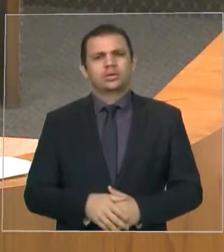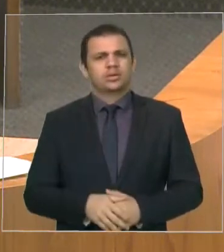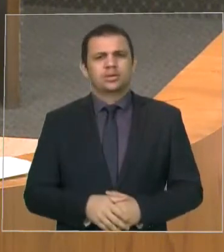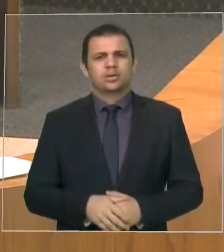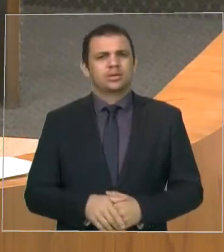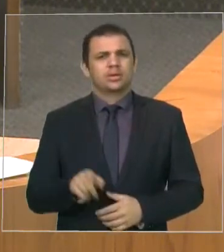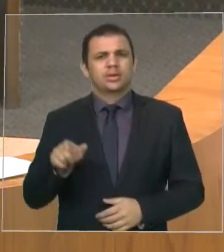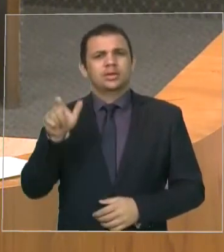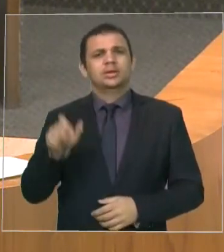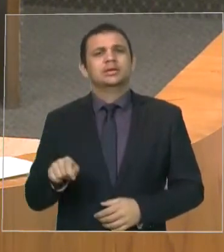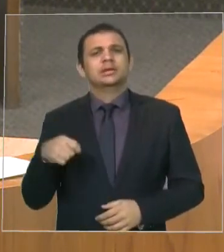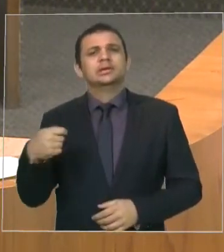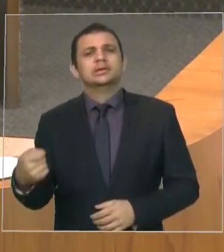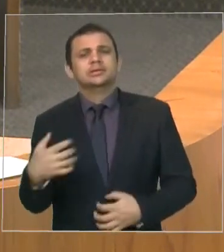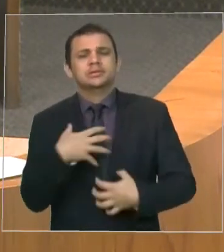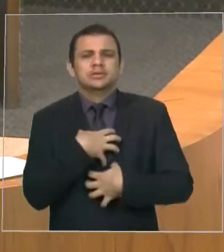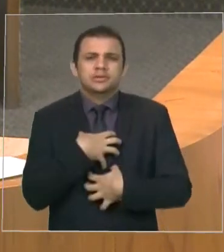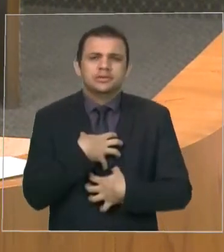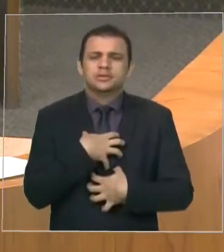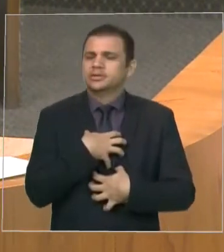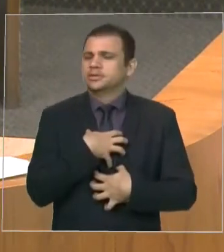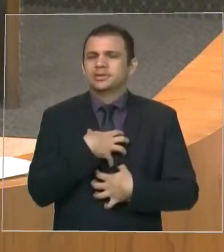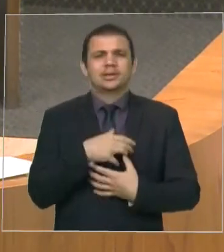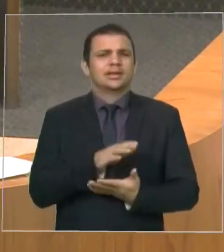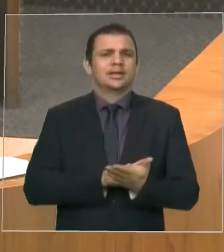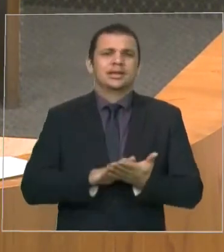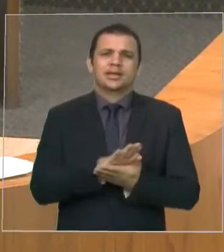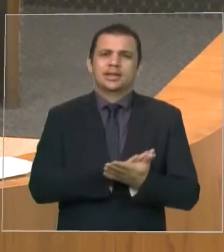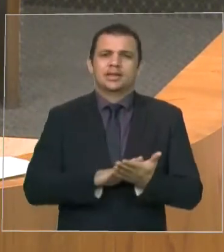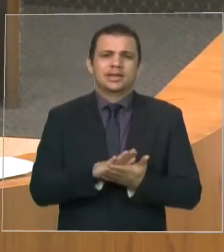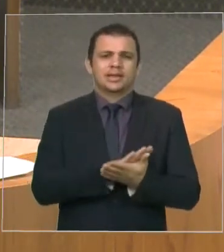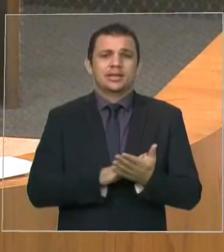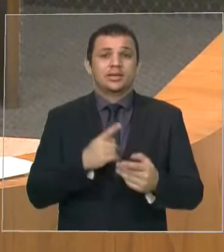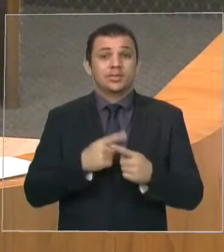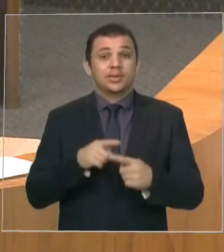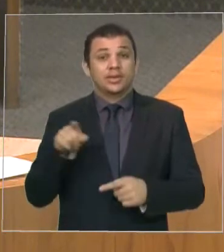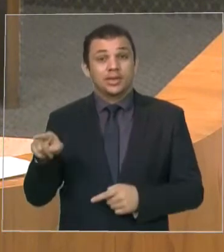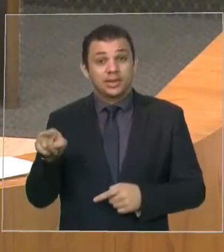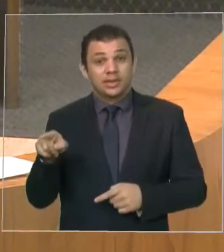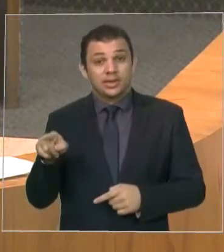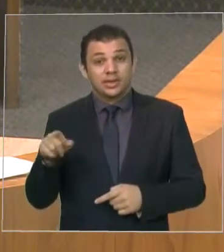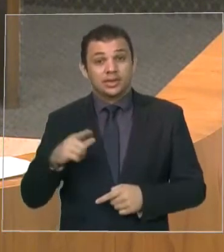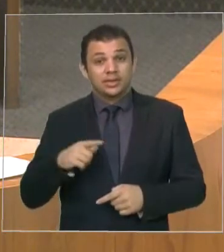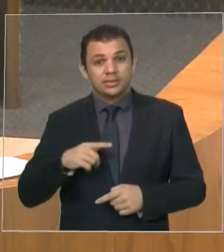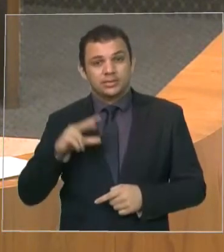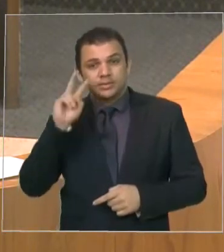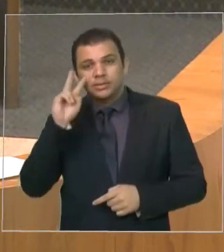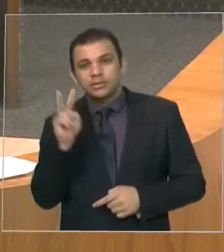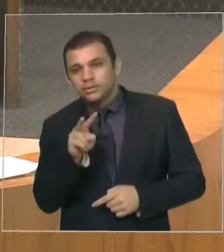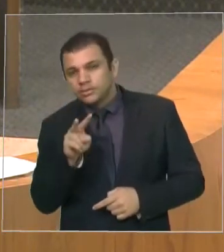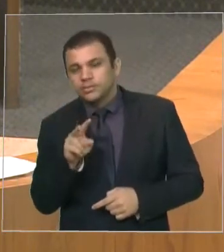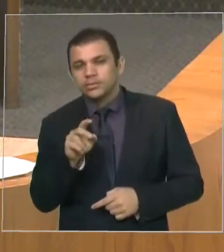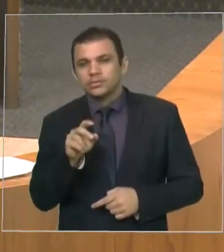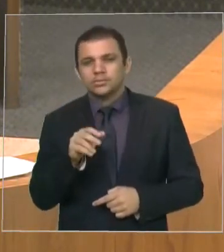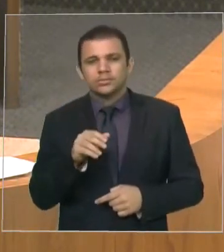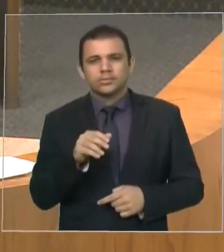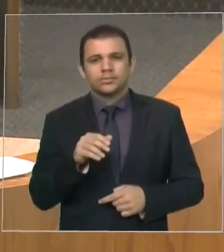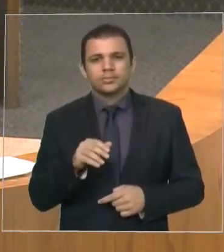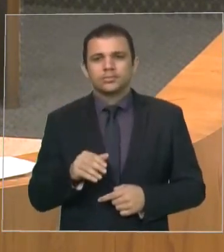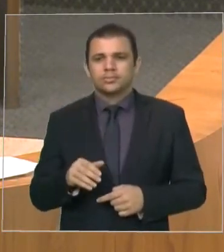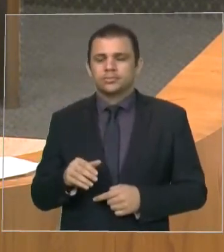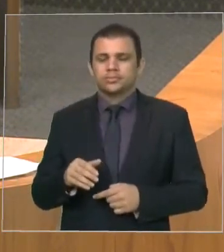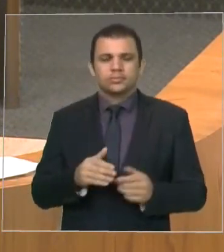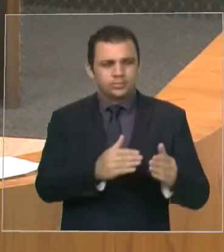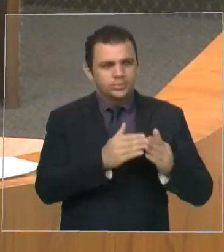é sensível quando ele olha e vê, tempo da liderança,